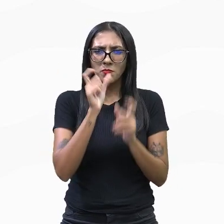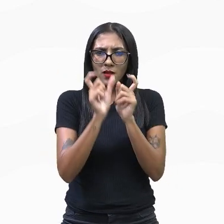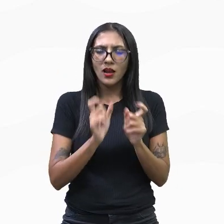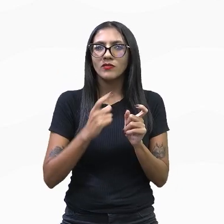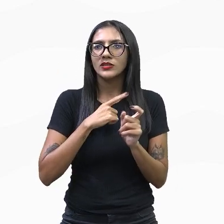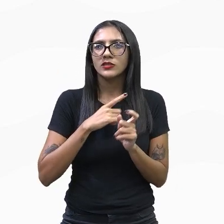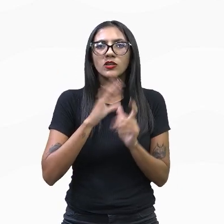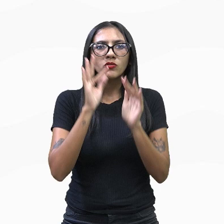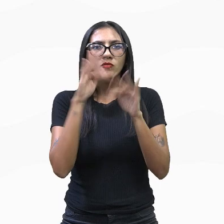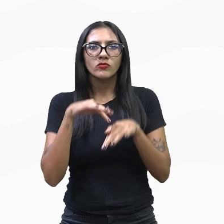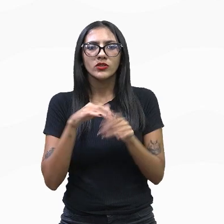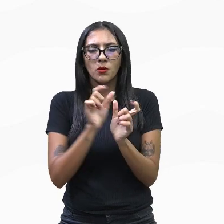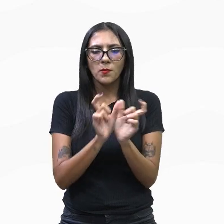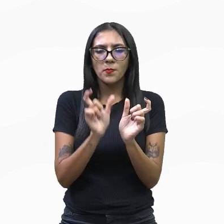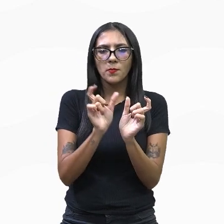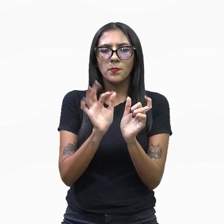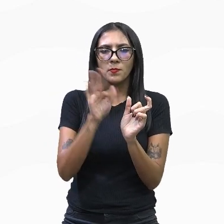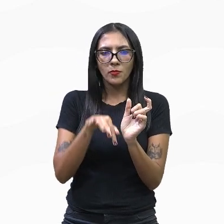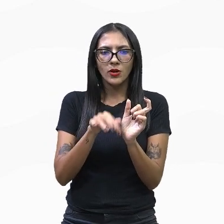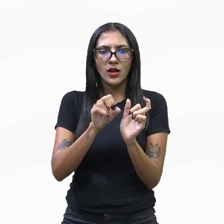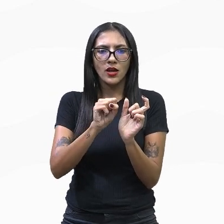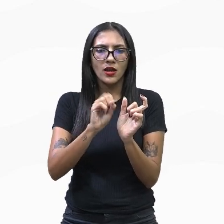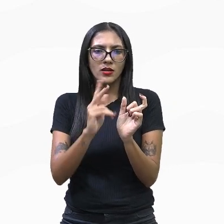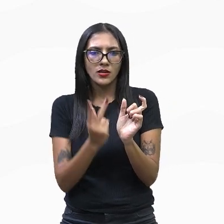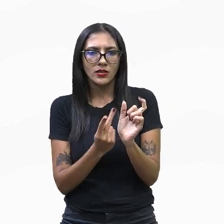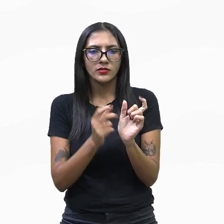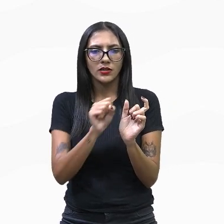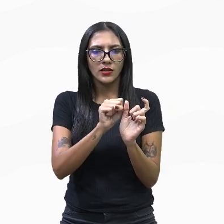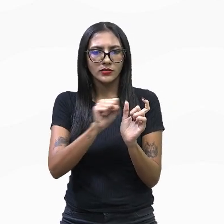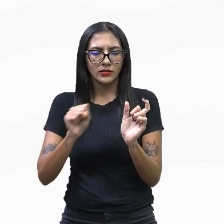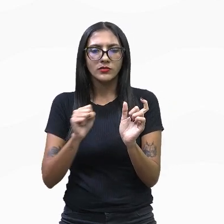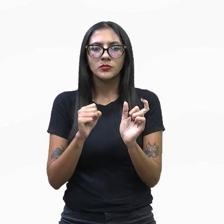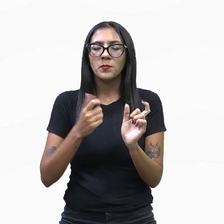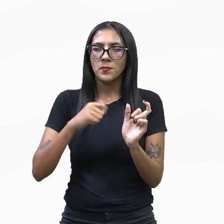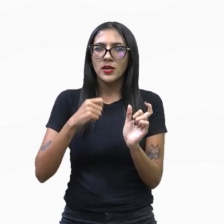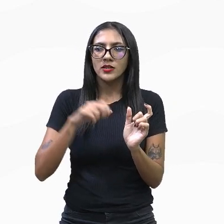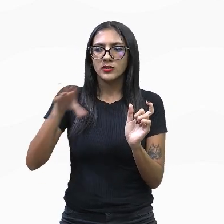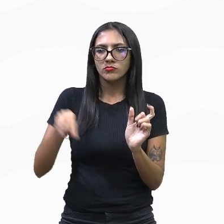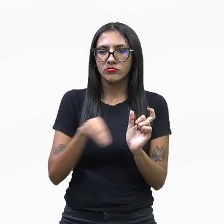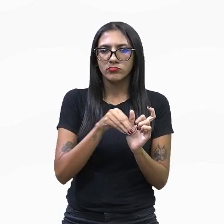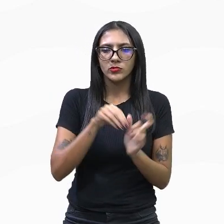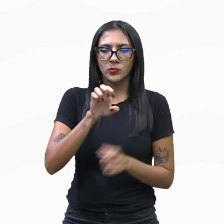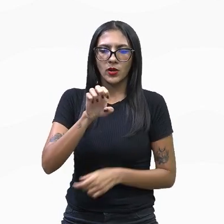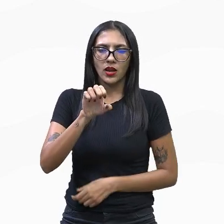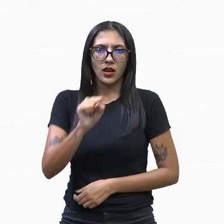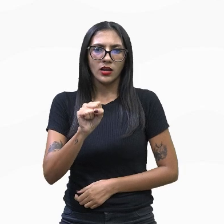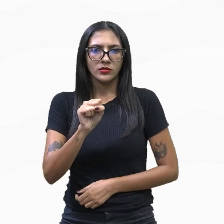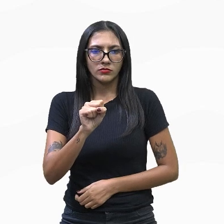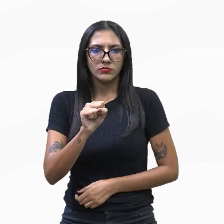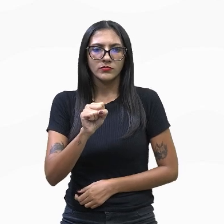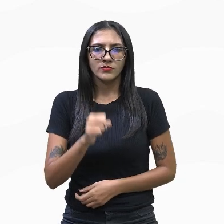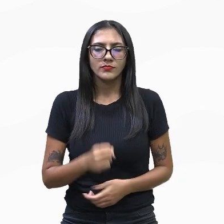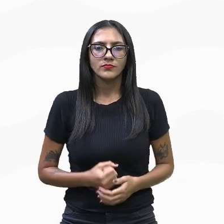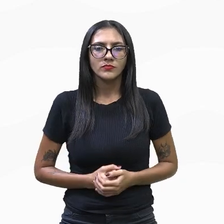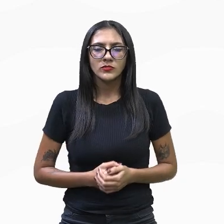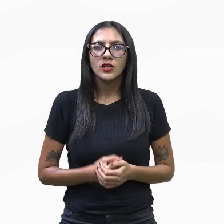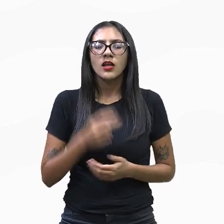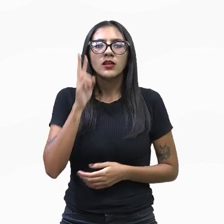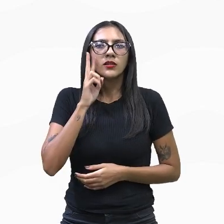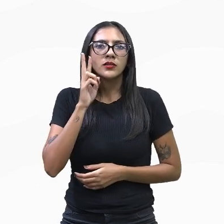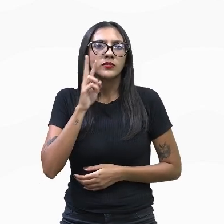Uhum. E aí nós temos a presença do ES para indicar esse plural, tá certo? Lembrando que, tal qual na língua